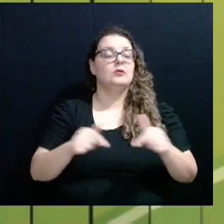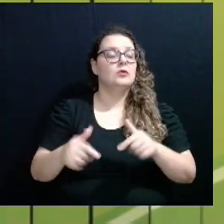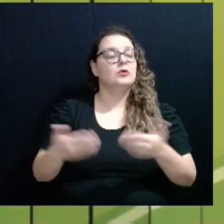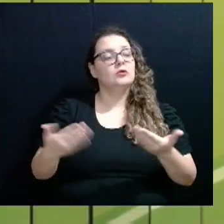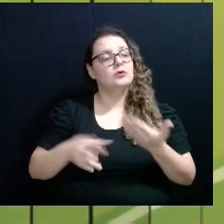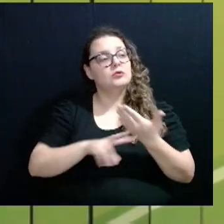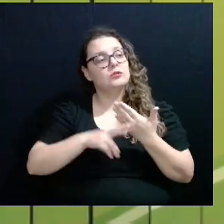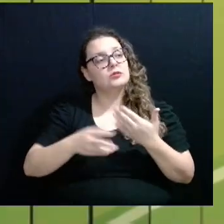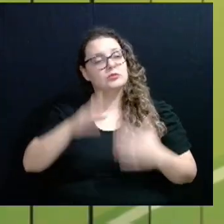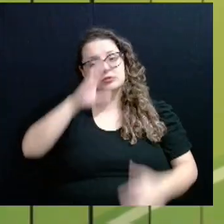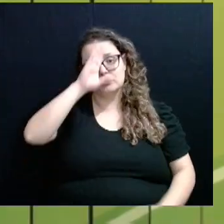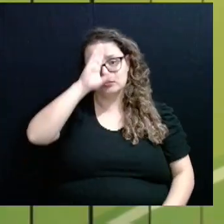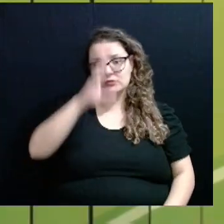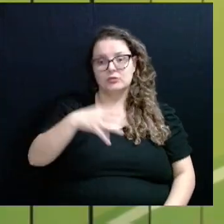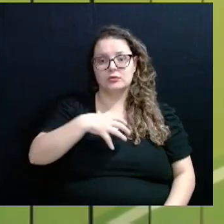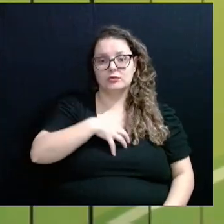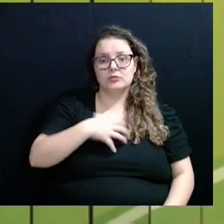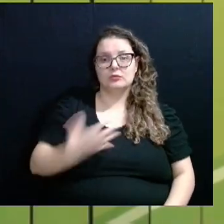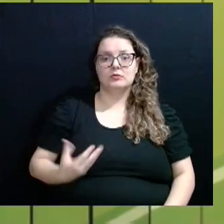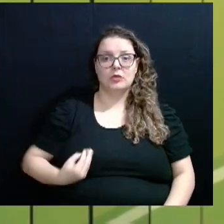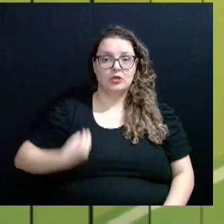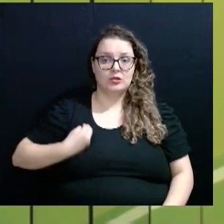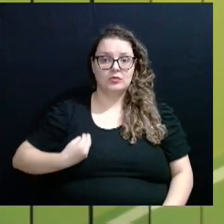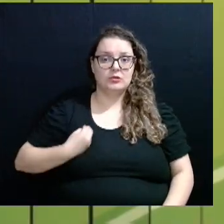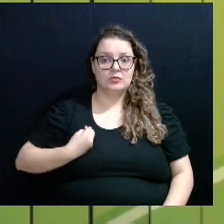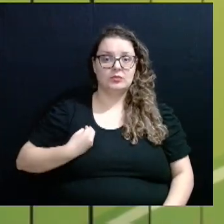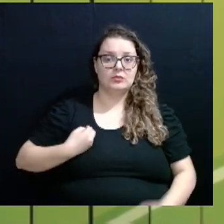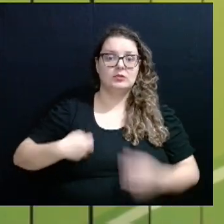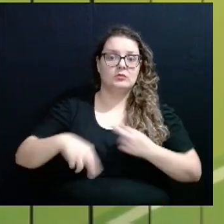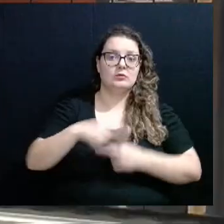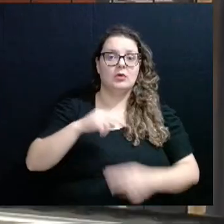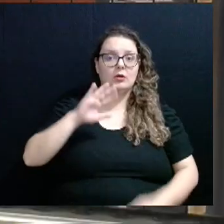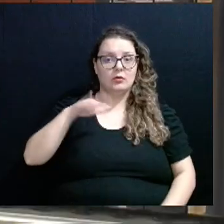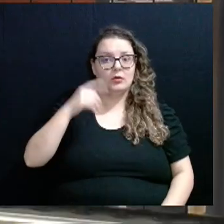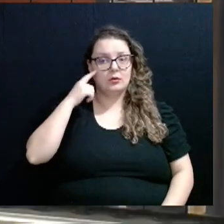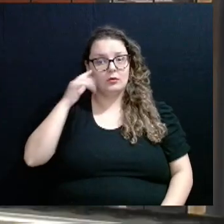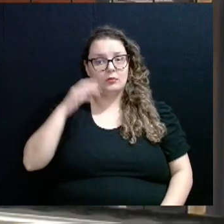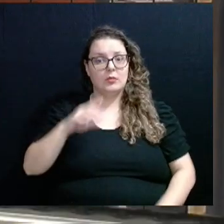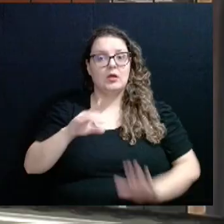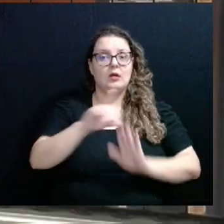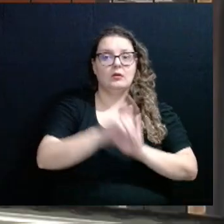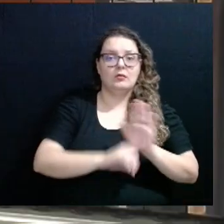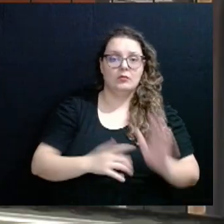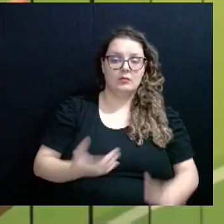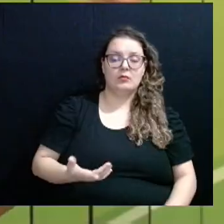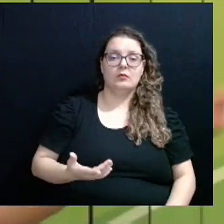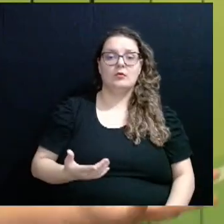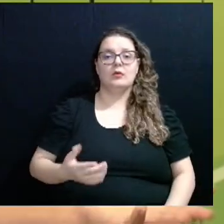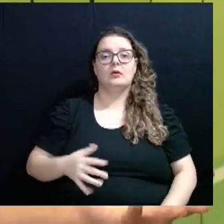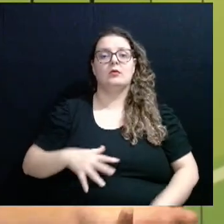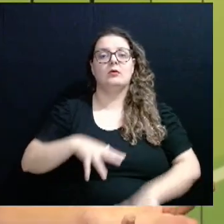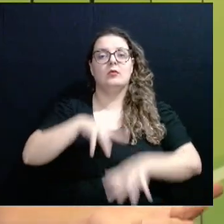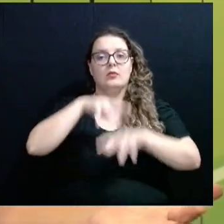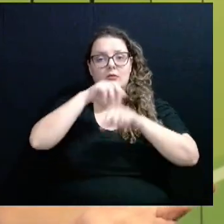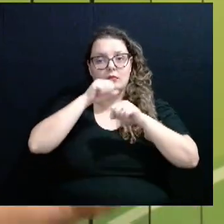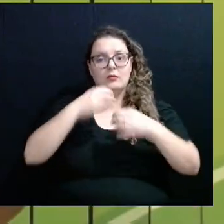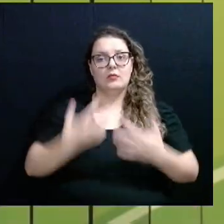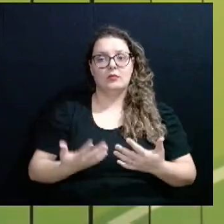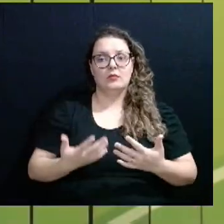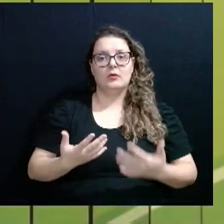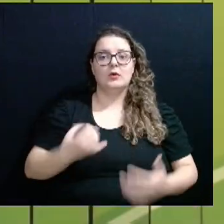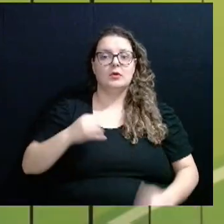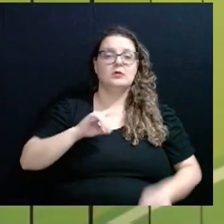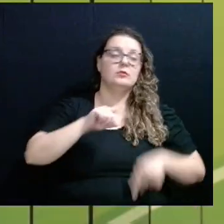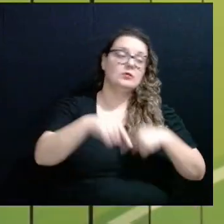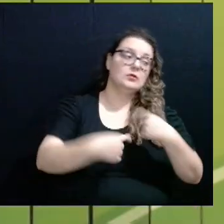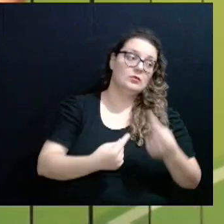no modo de vida e nessa questão quando a gente pensa nesse direito a um ar que, se fosse em outro lugar,